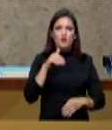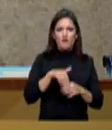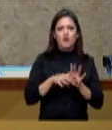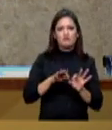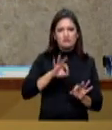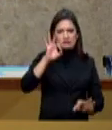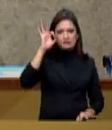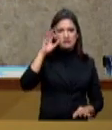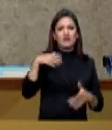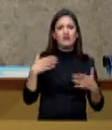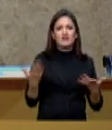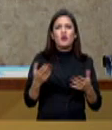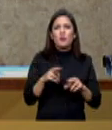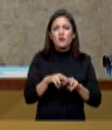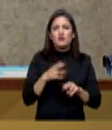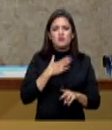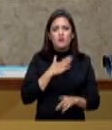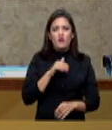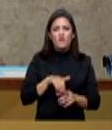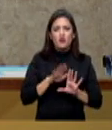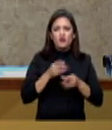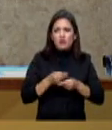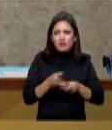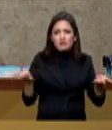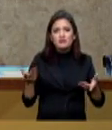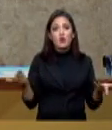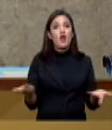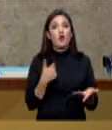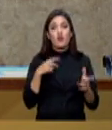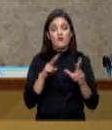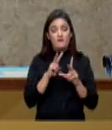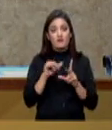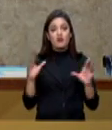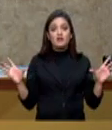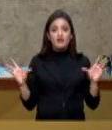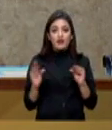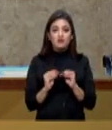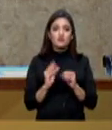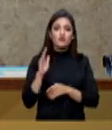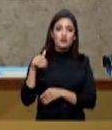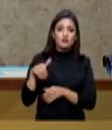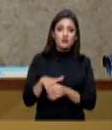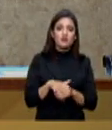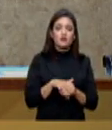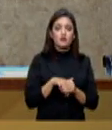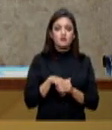foi muito grande ele chegar até os colegas se assassino dos seguintes pontos